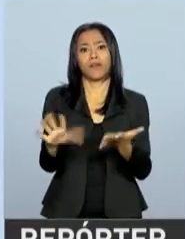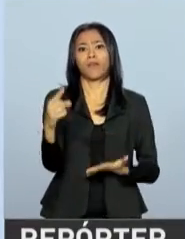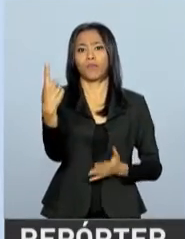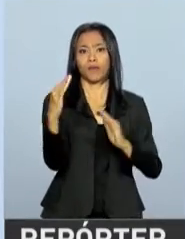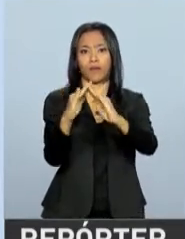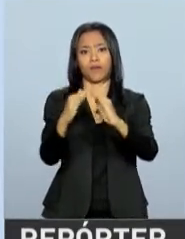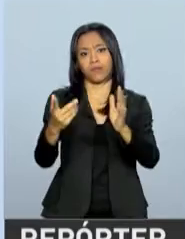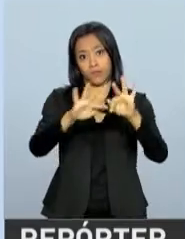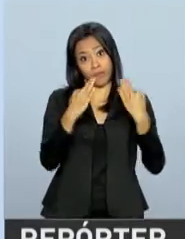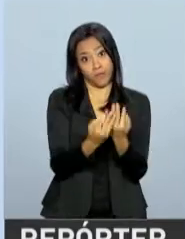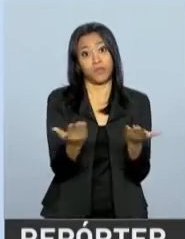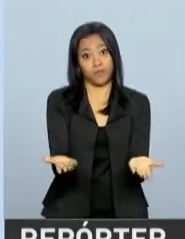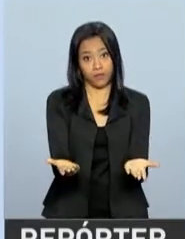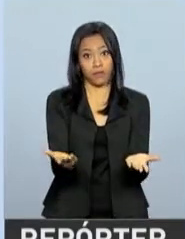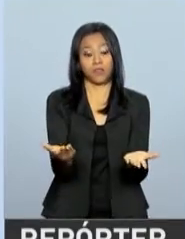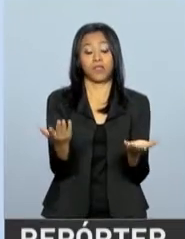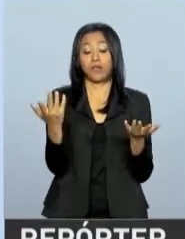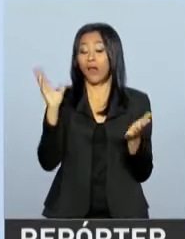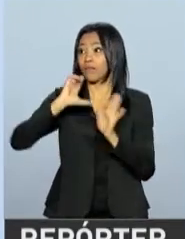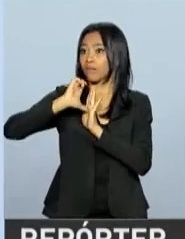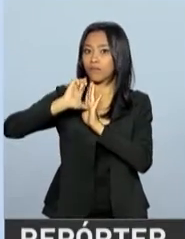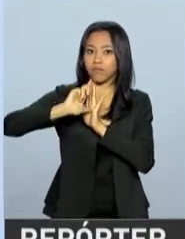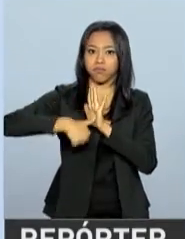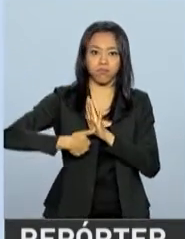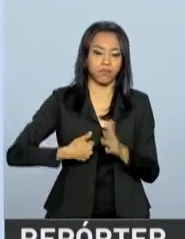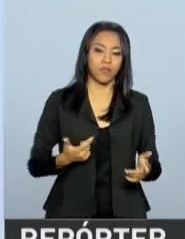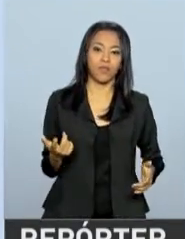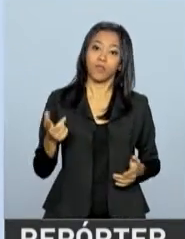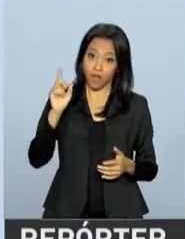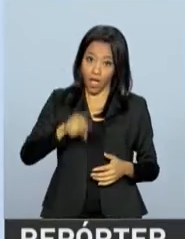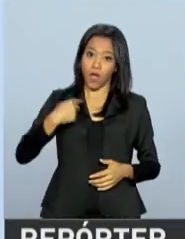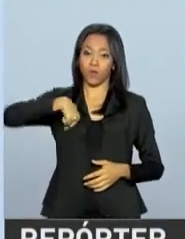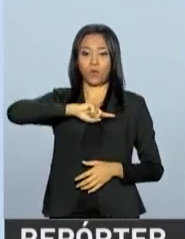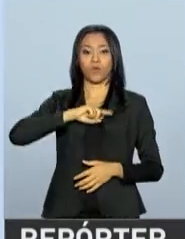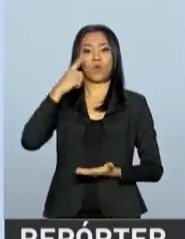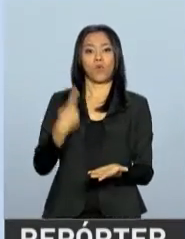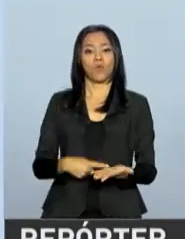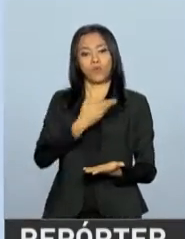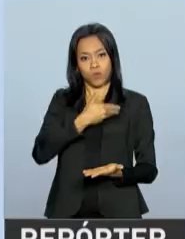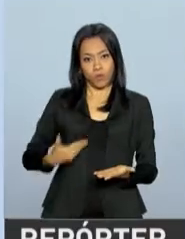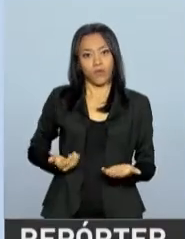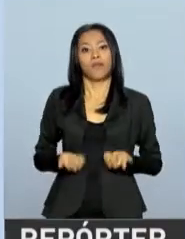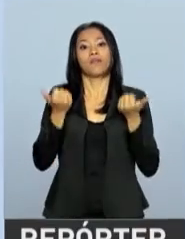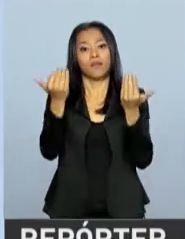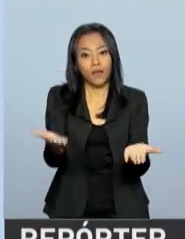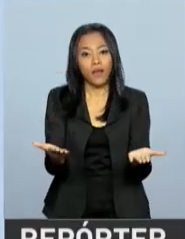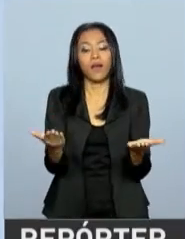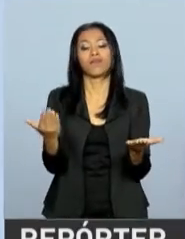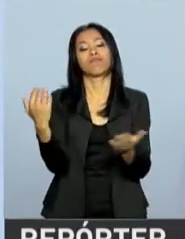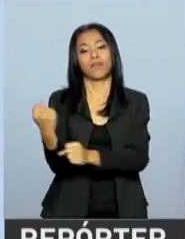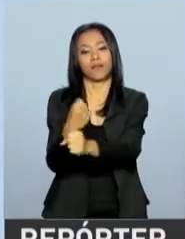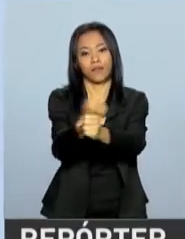para as famílias atrasos e novos e essa é nossa obrigação retomar obras entregar obras de celebrar